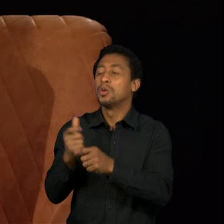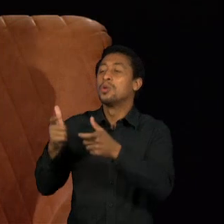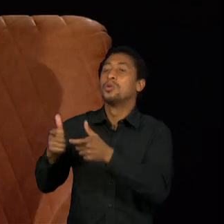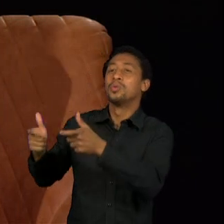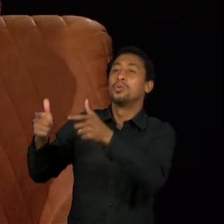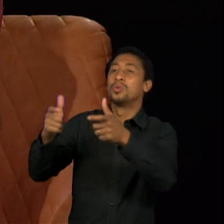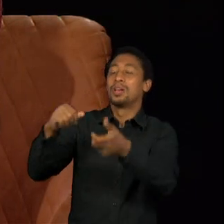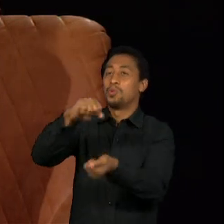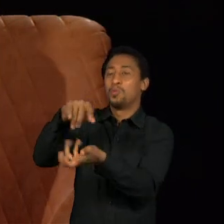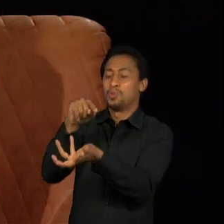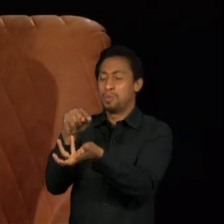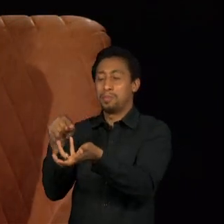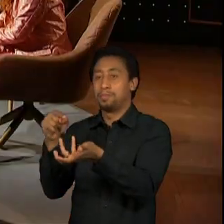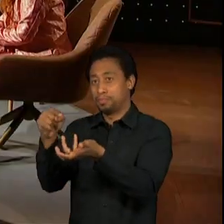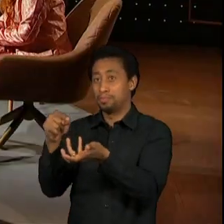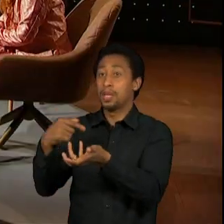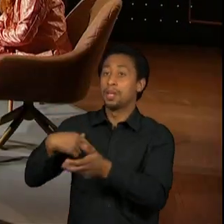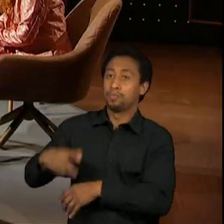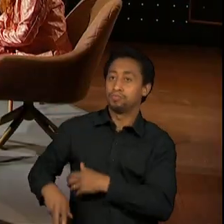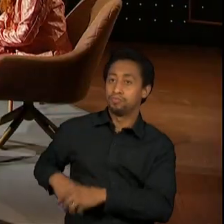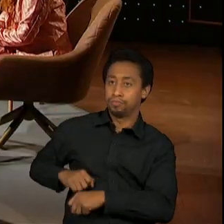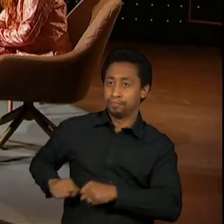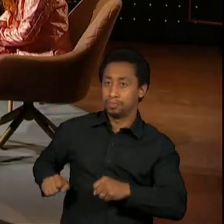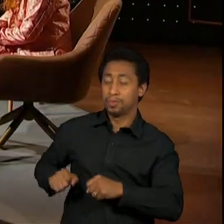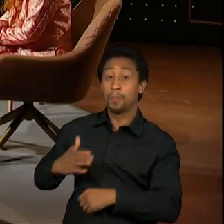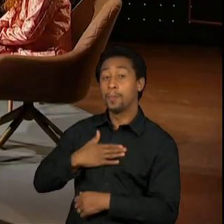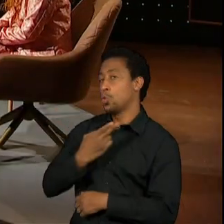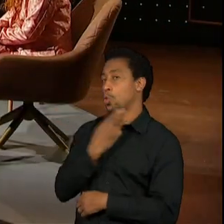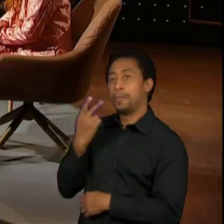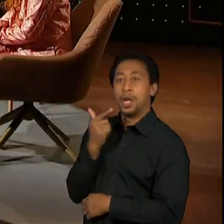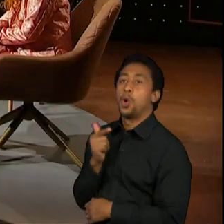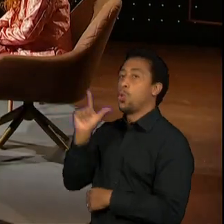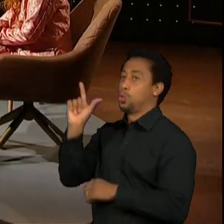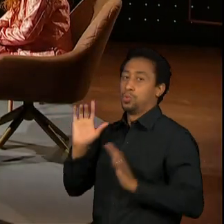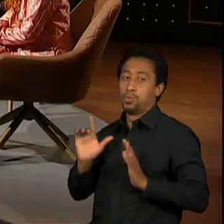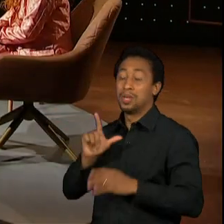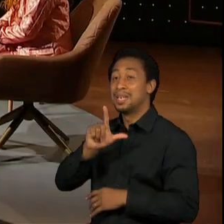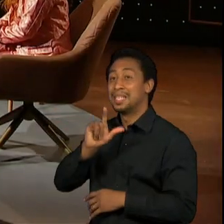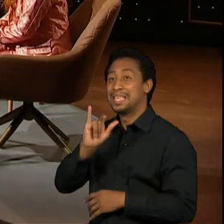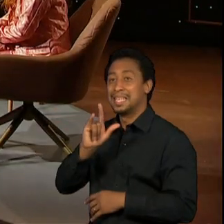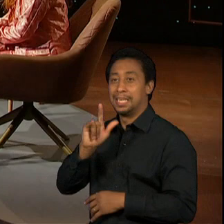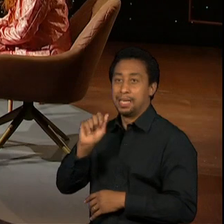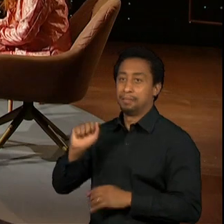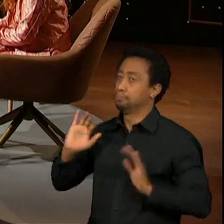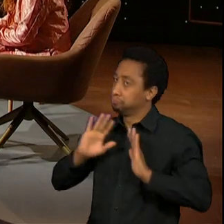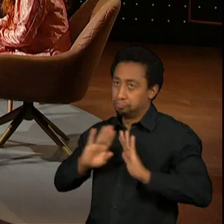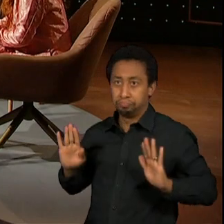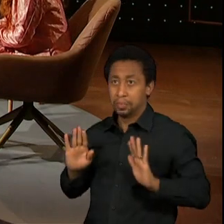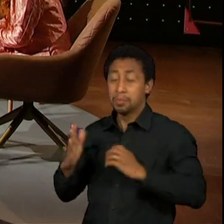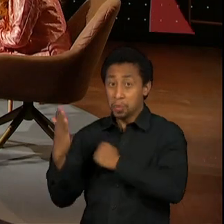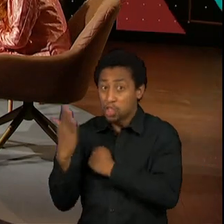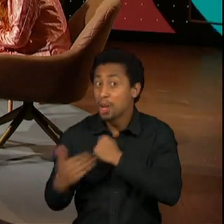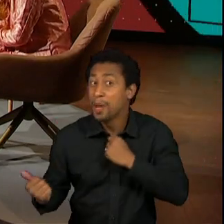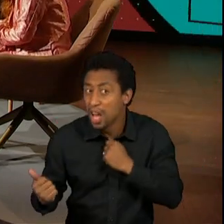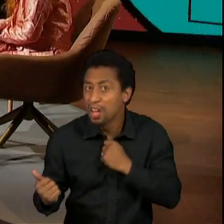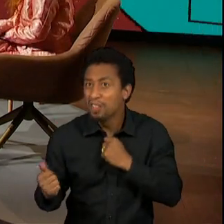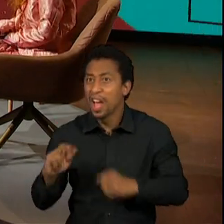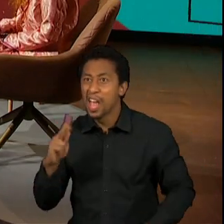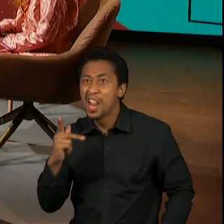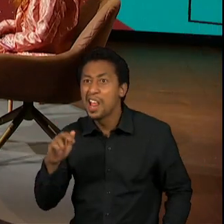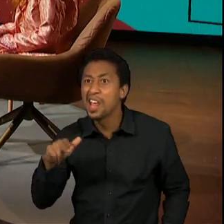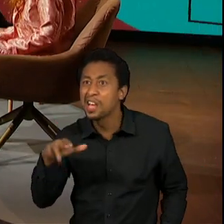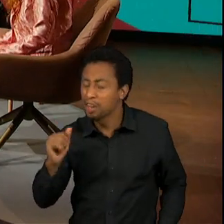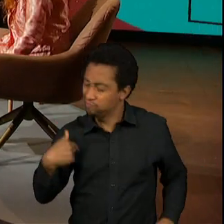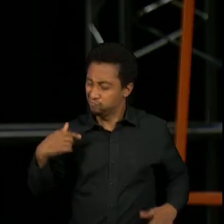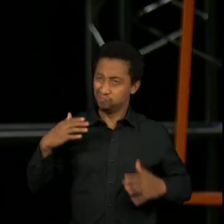me chamava Helena Inês. Chamava Lilavan Devidas. E não me chamasse de Helena Inês, que eu não respondi. Jura? Olha só.